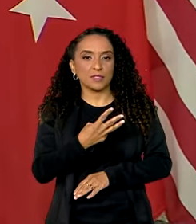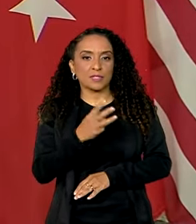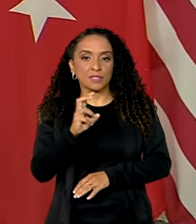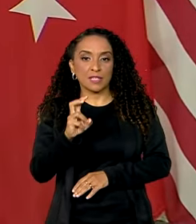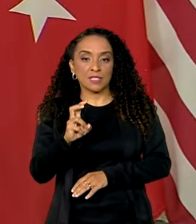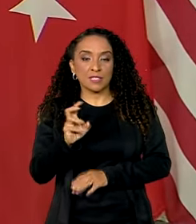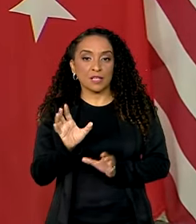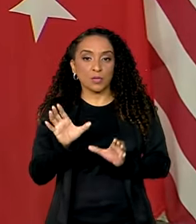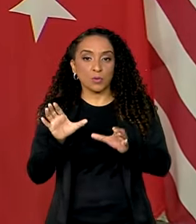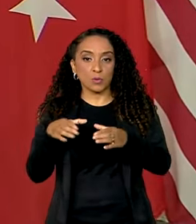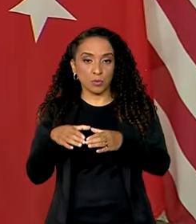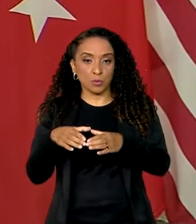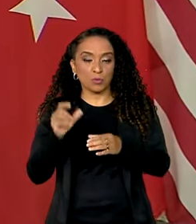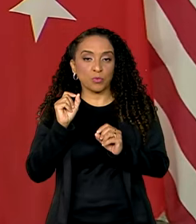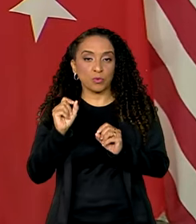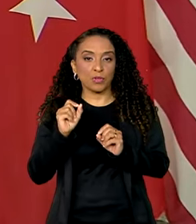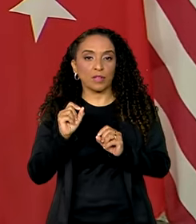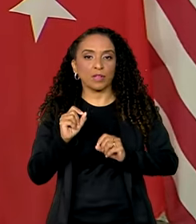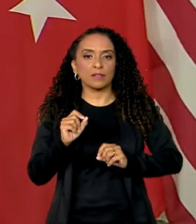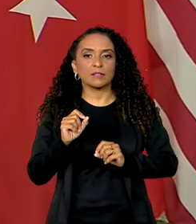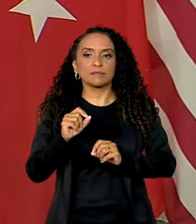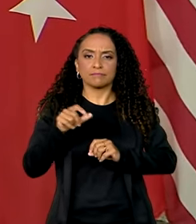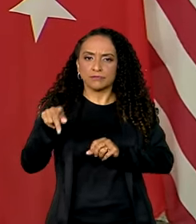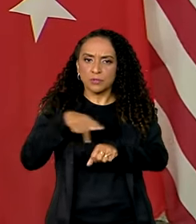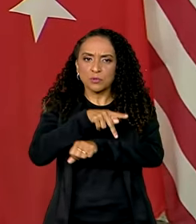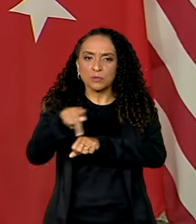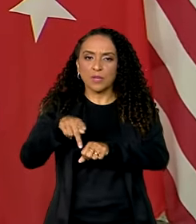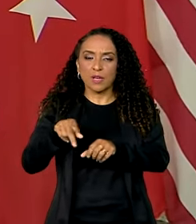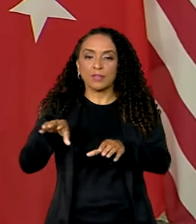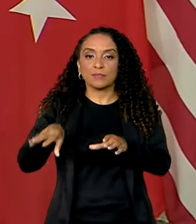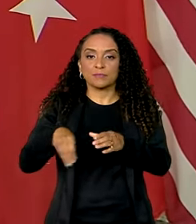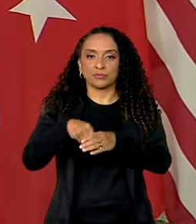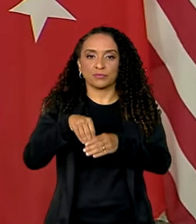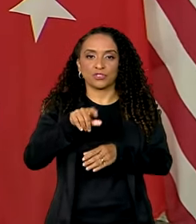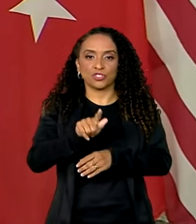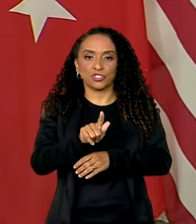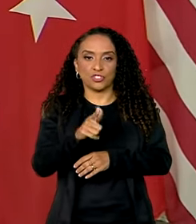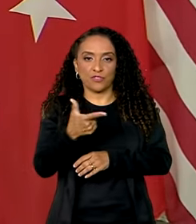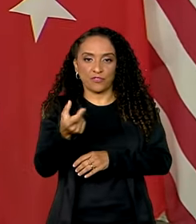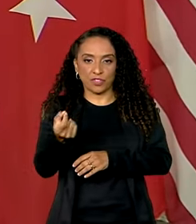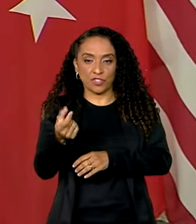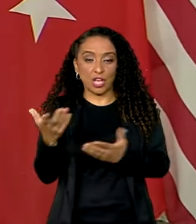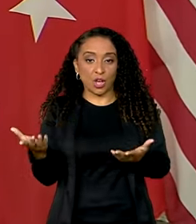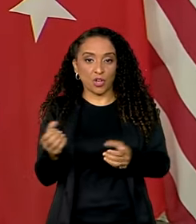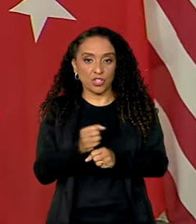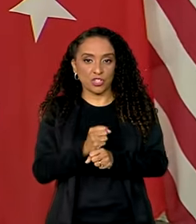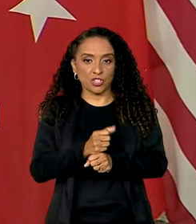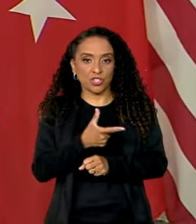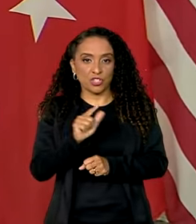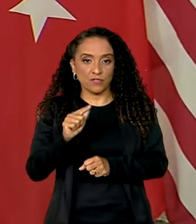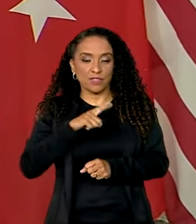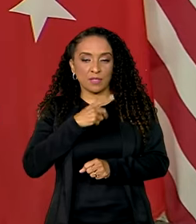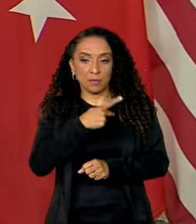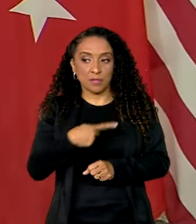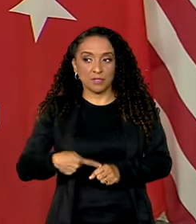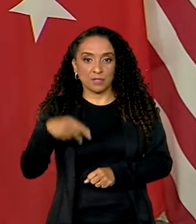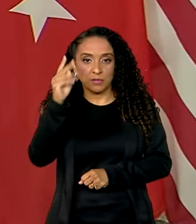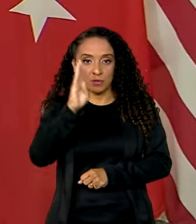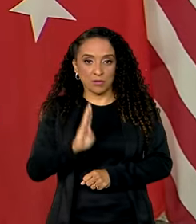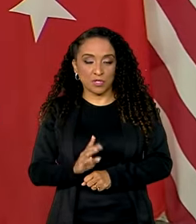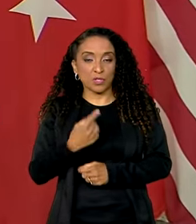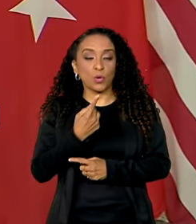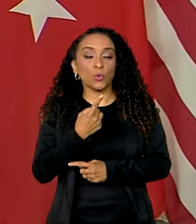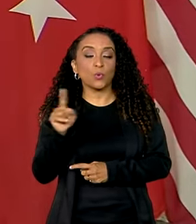35 delegações, incluindo aí os países do G20. Esse ano, o G20 tem a presidência do Brasil. Essa